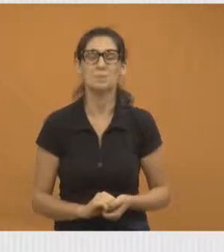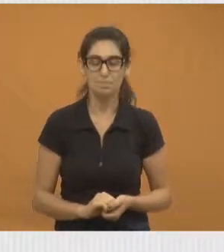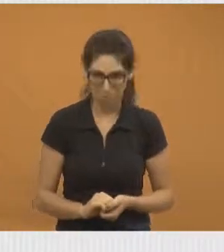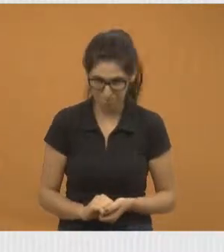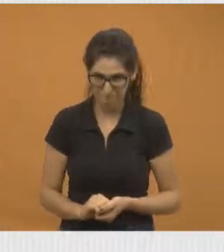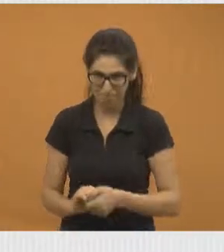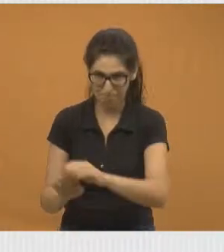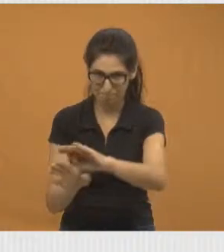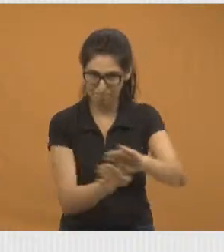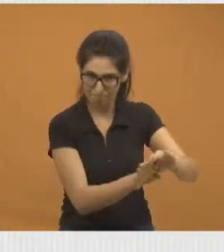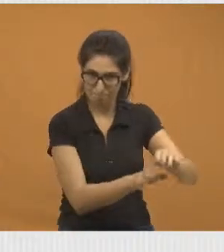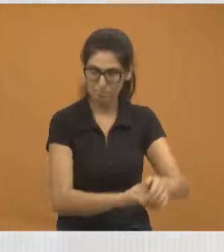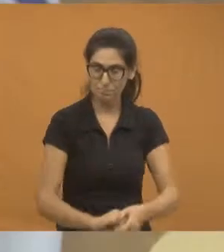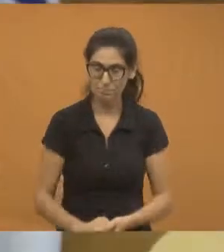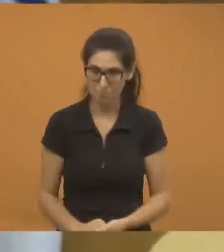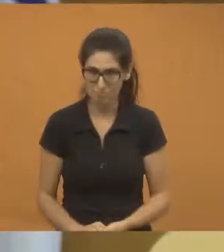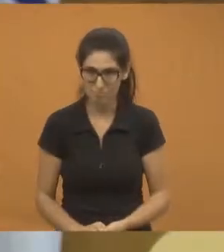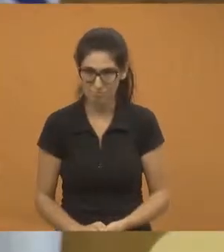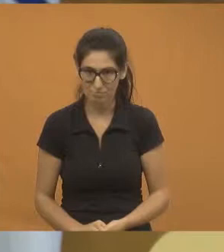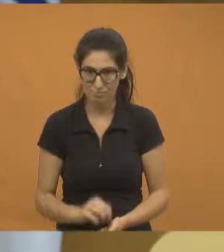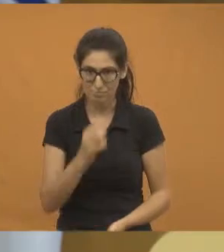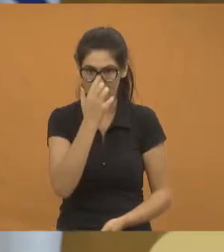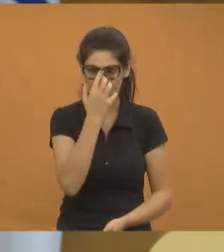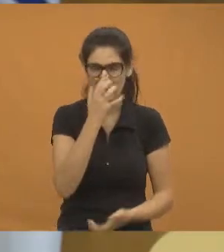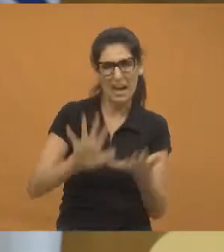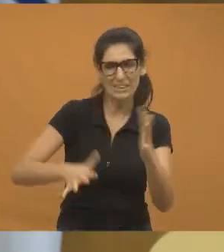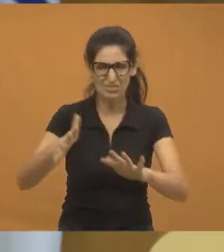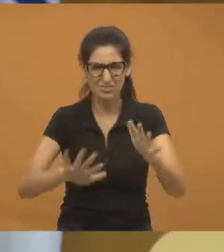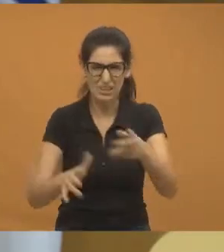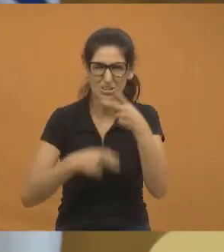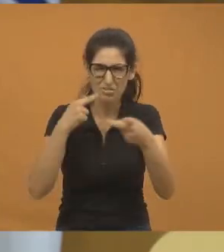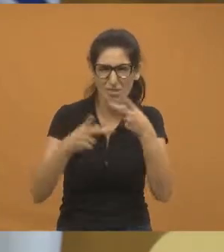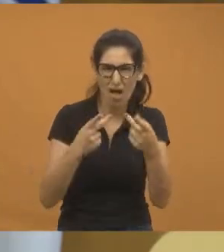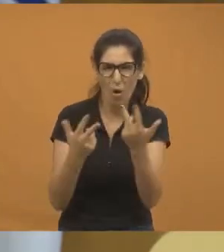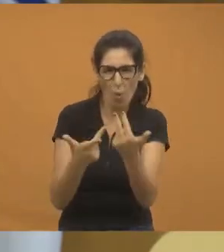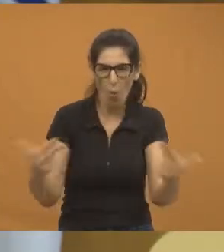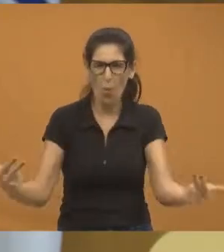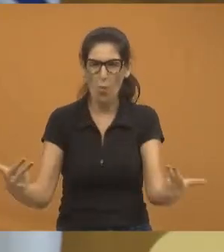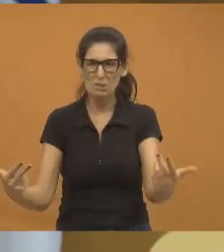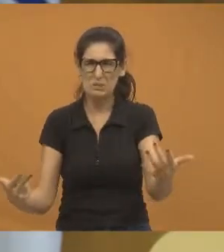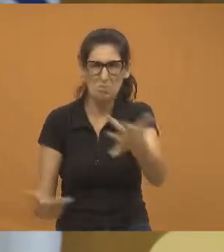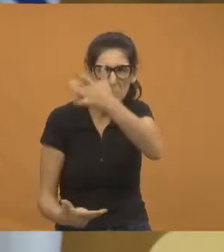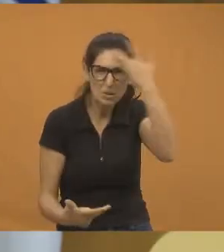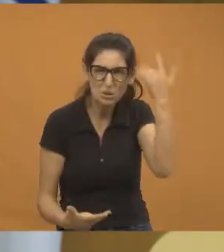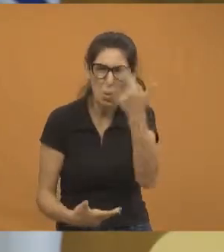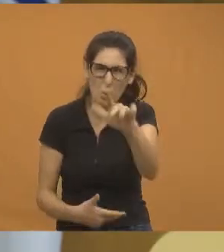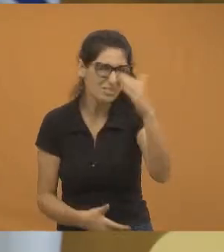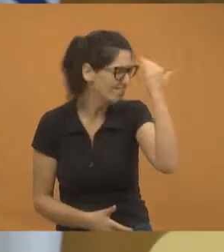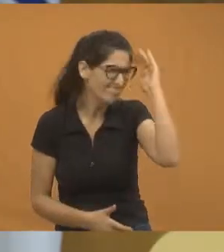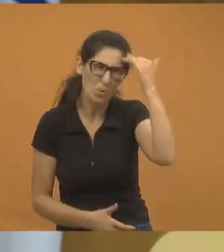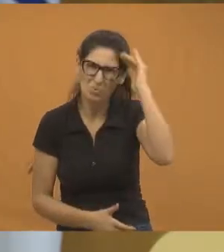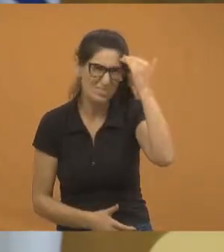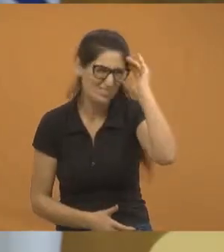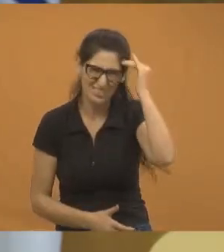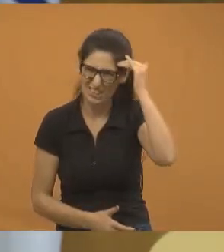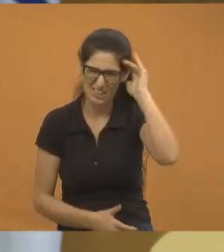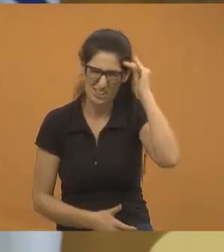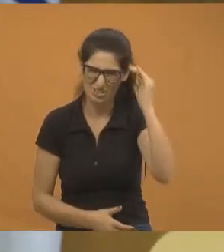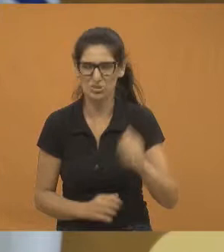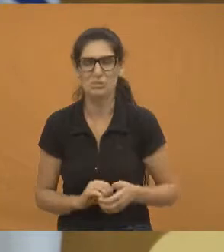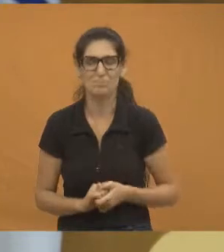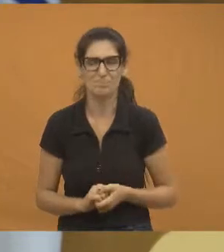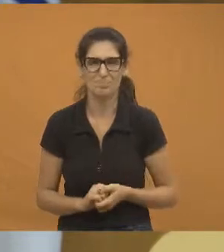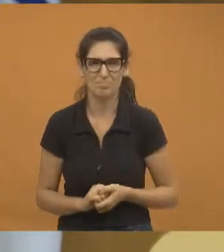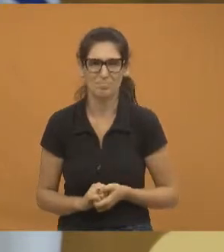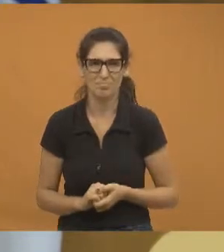retificar então é porque às vezes a gente fala alguma coisa fica mal interpretado até conversei com o vereador juarez eu não quis ser ofensivo com a